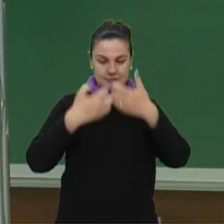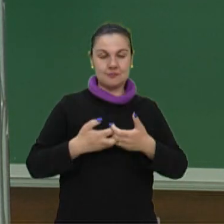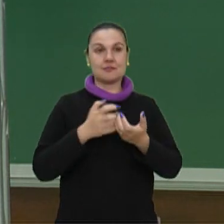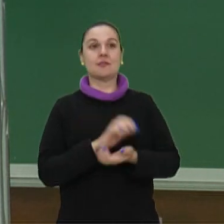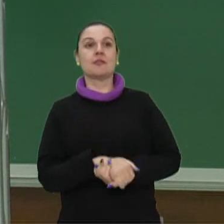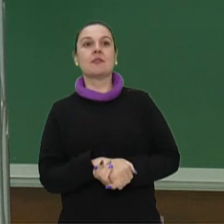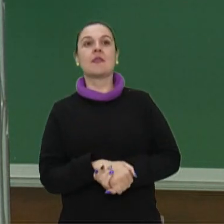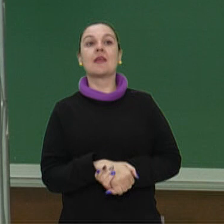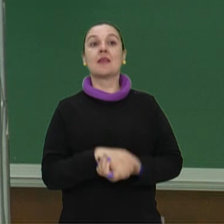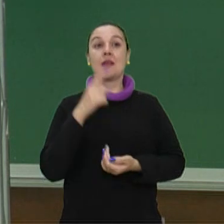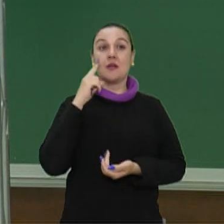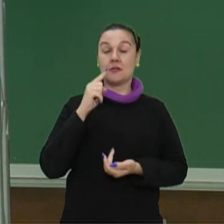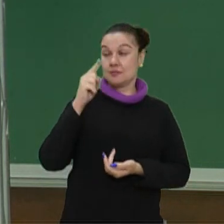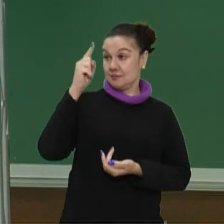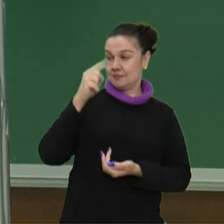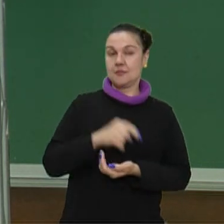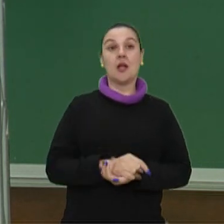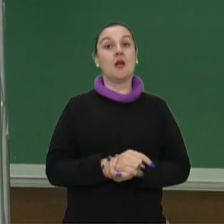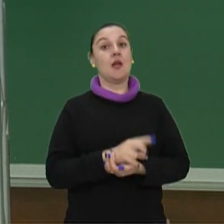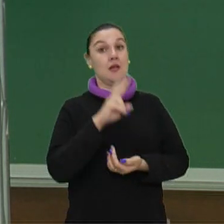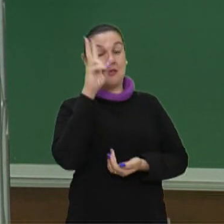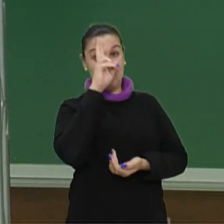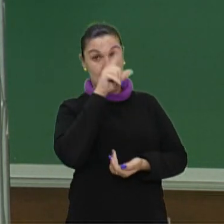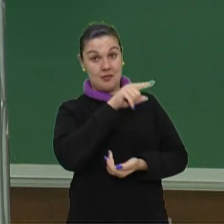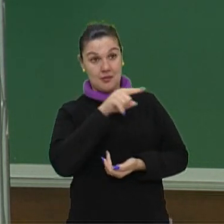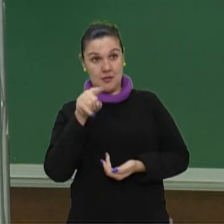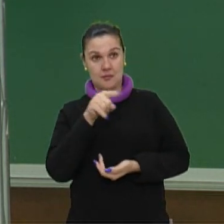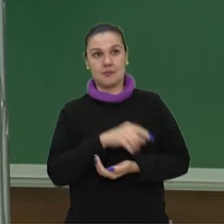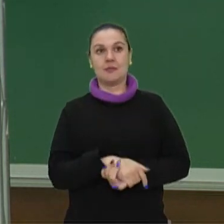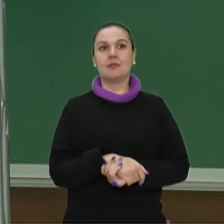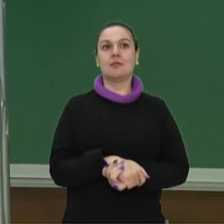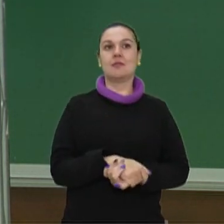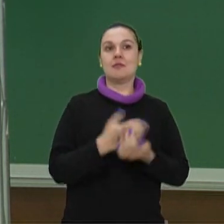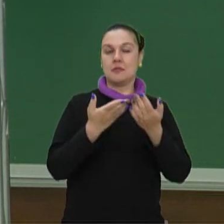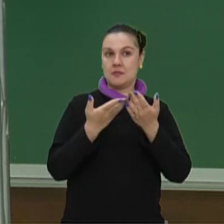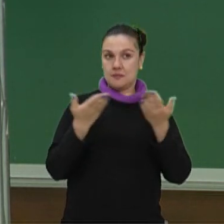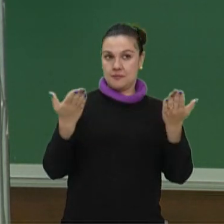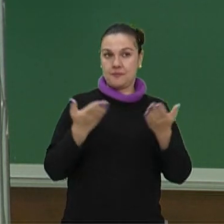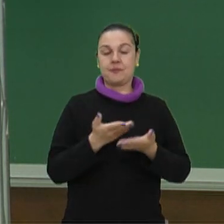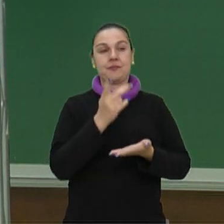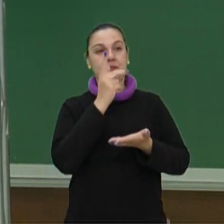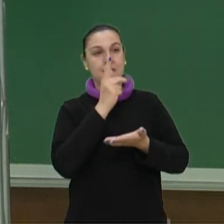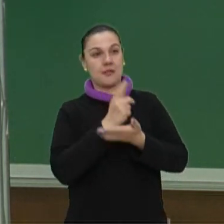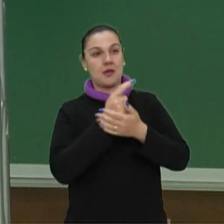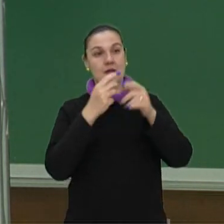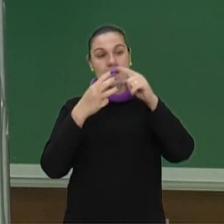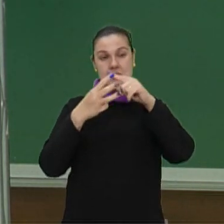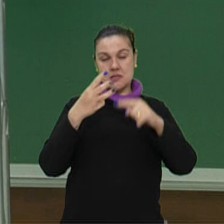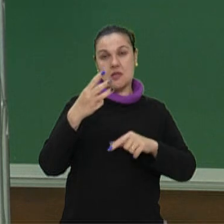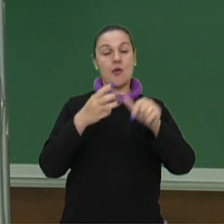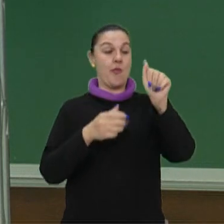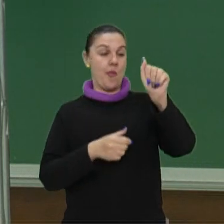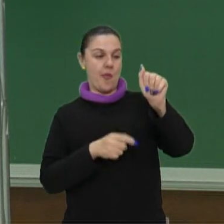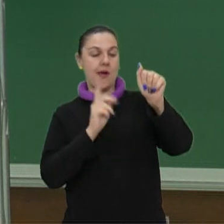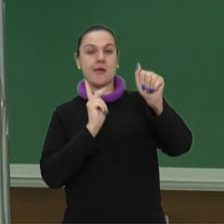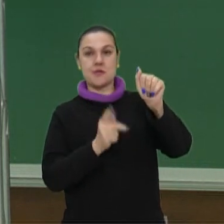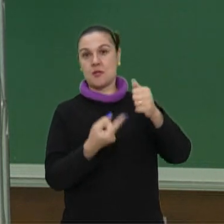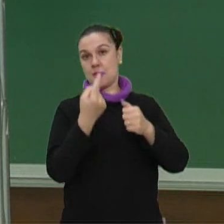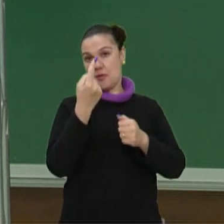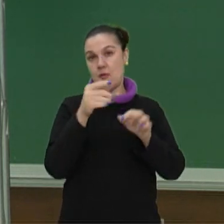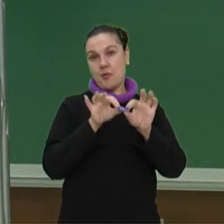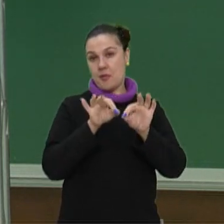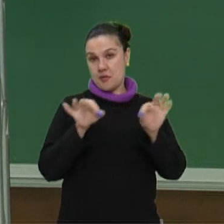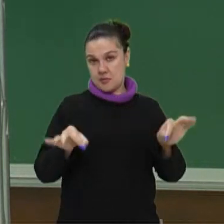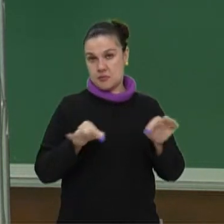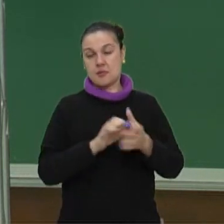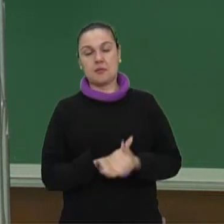tá? Vamos para a correção aqui. Só lembrando, né, aqui você pode notar que as 3 equações que eu coloquei, o A delas, todos iguais a